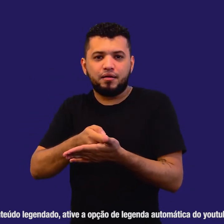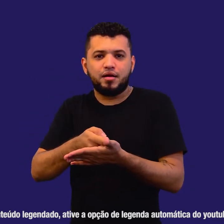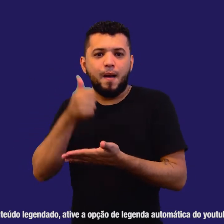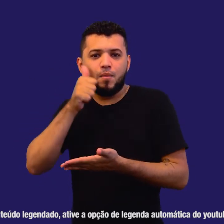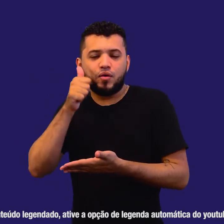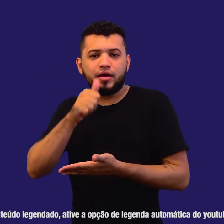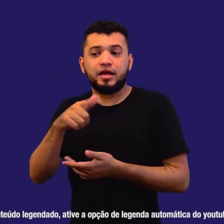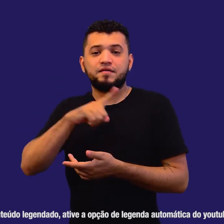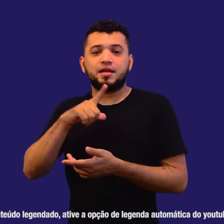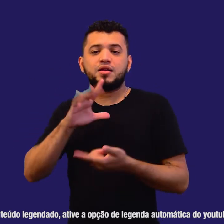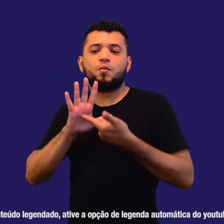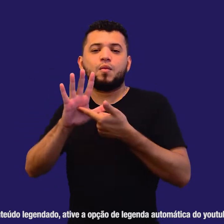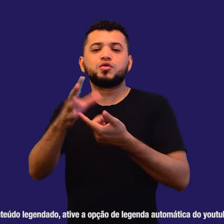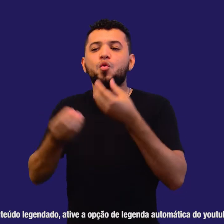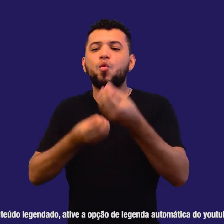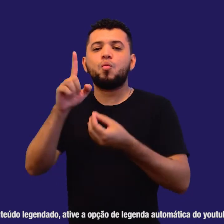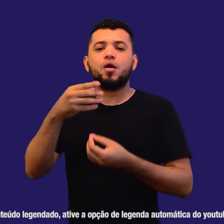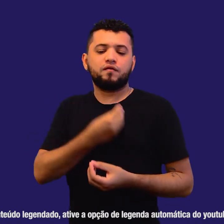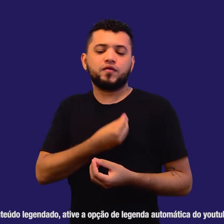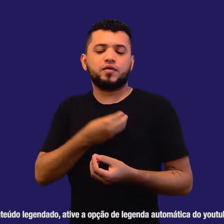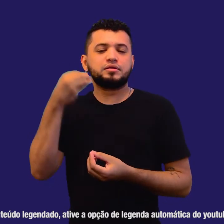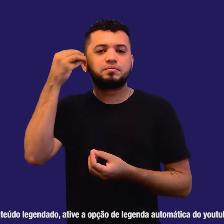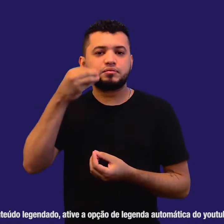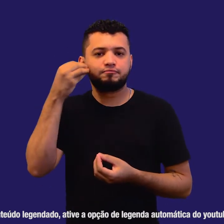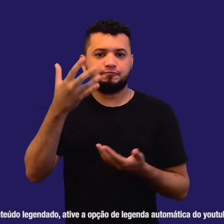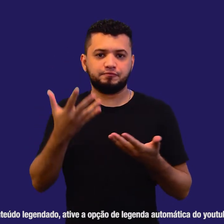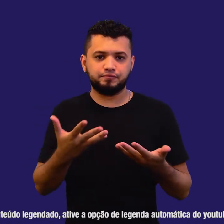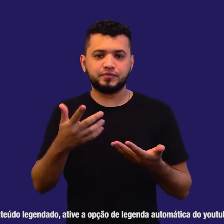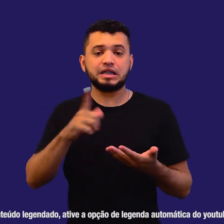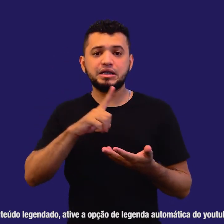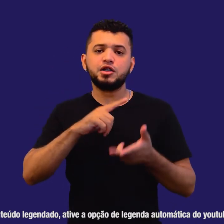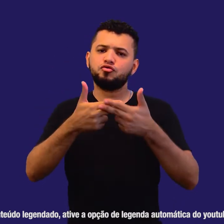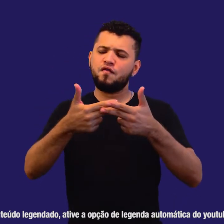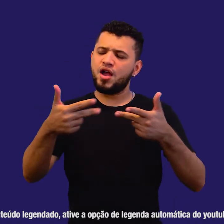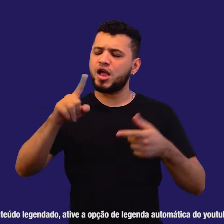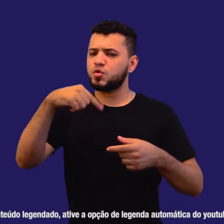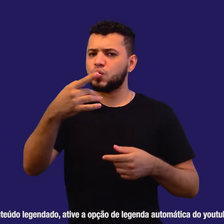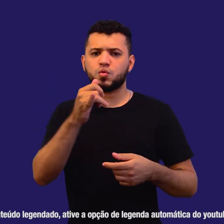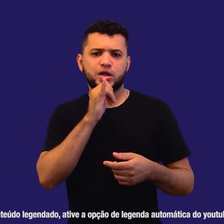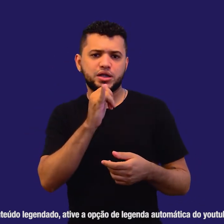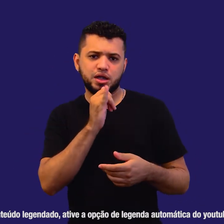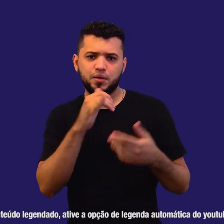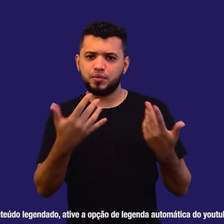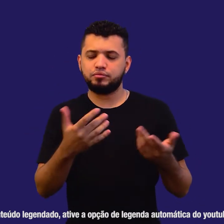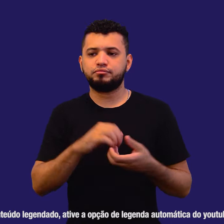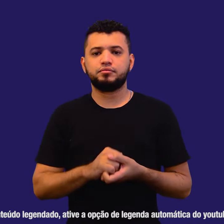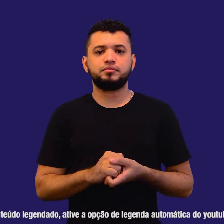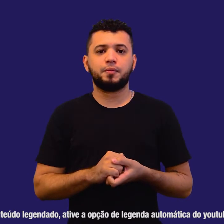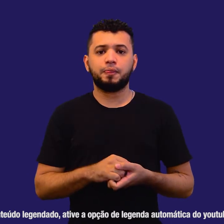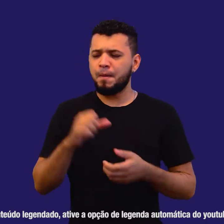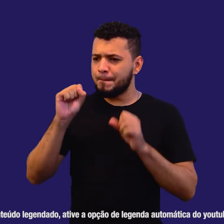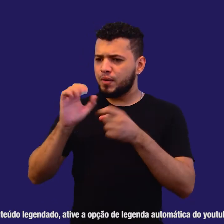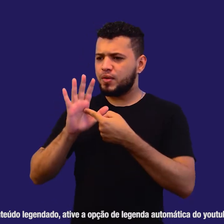essa demonstração na plataforma, tá? E, para além desses, posso citar mais exemplos, Nath? Claro, por favor. Quanto mais a gente